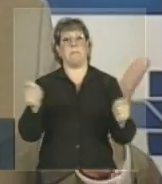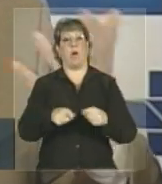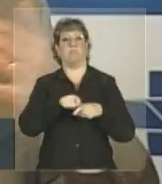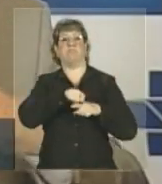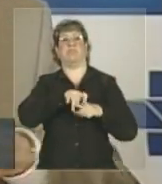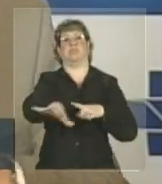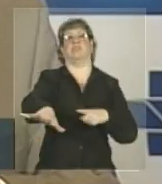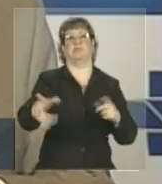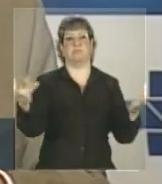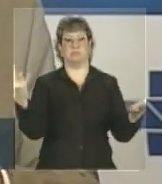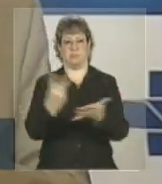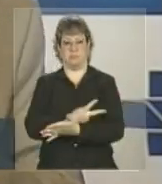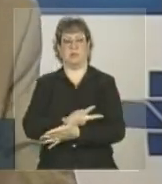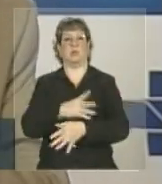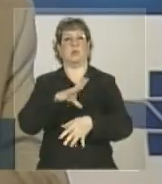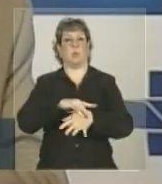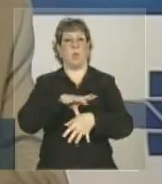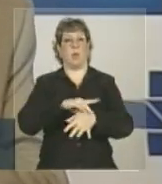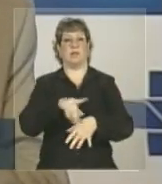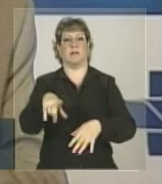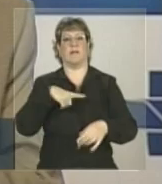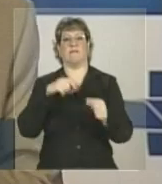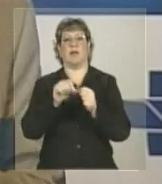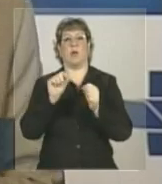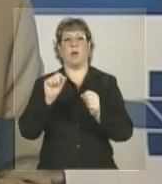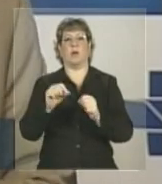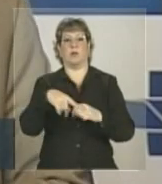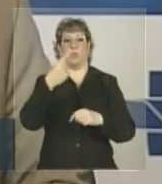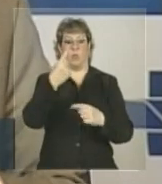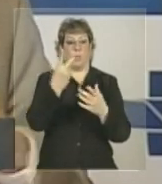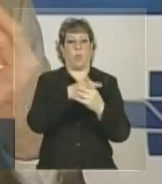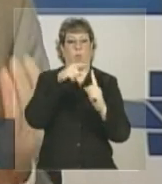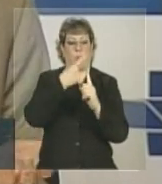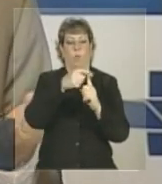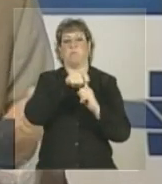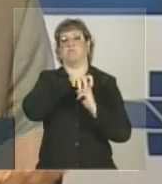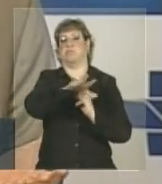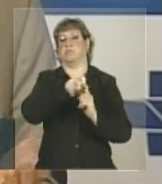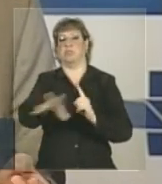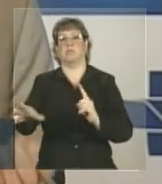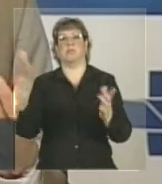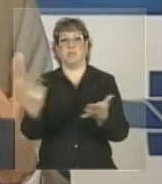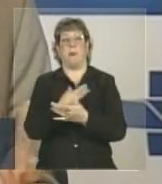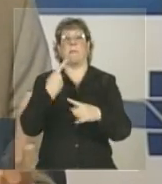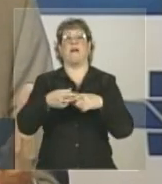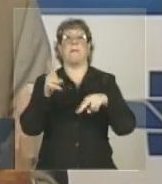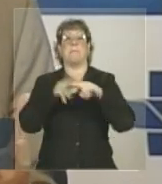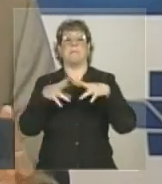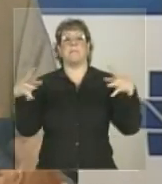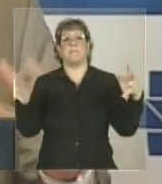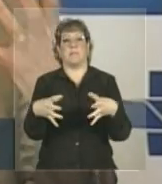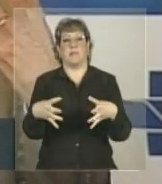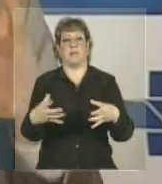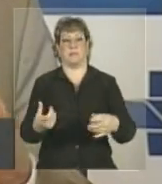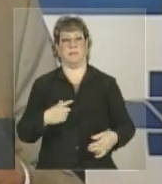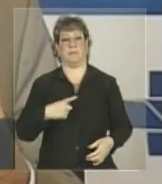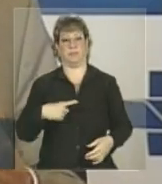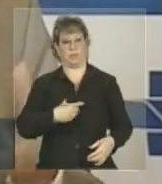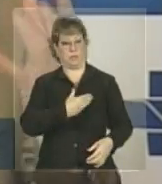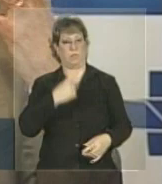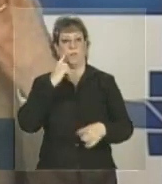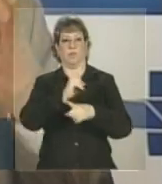contato com a comunidade, fazer com que a transmissão chegue à comunidade. Então, seja porque é uma população sob a guarda do Estado,